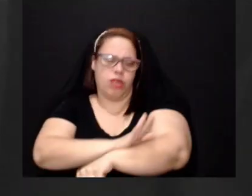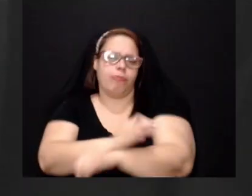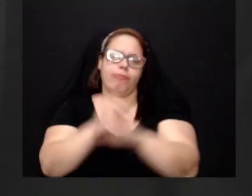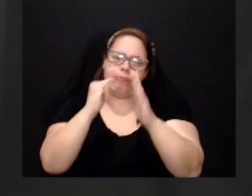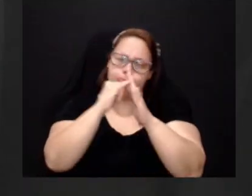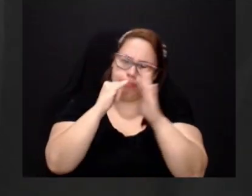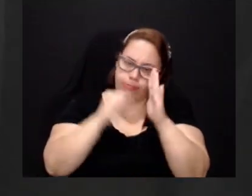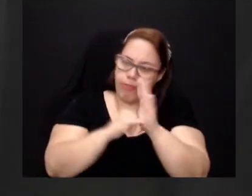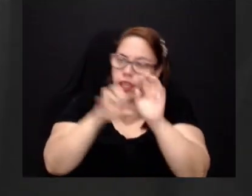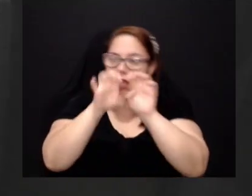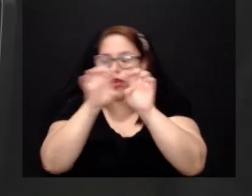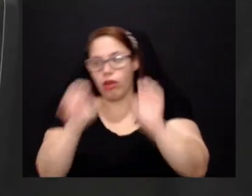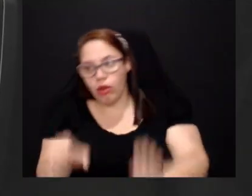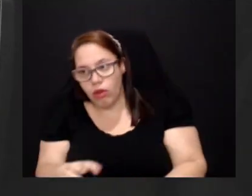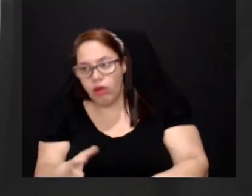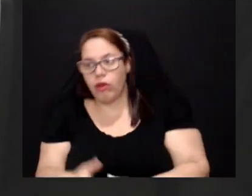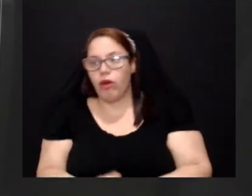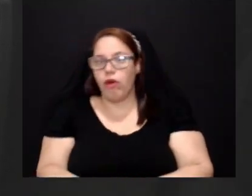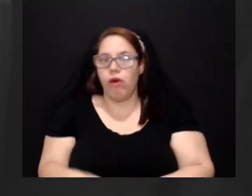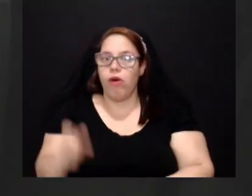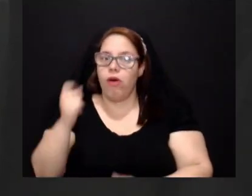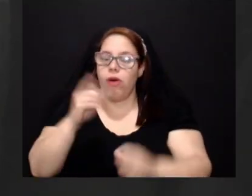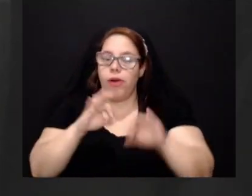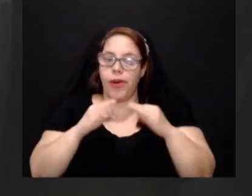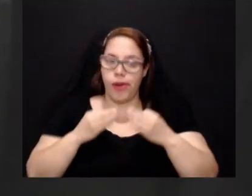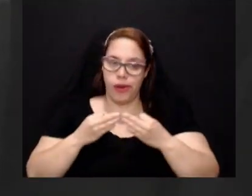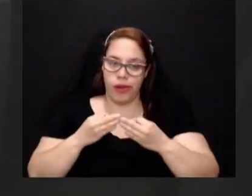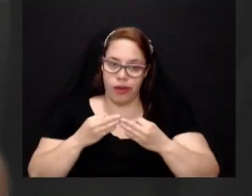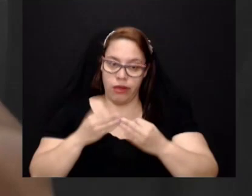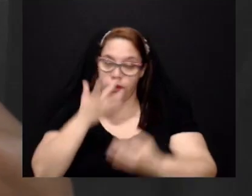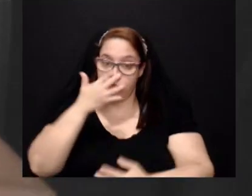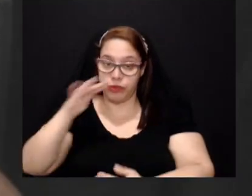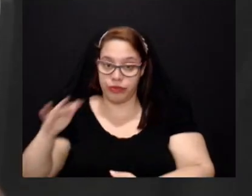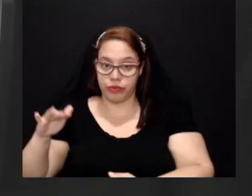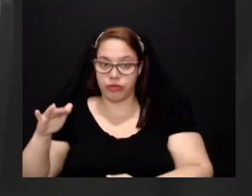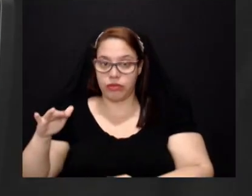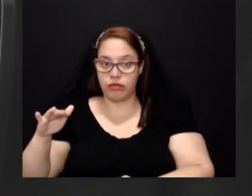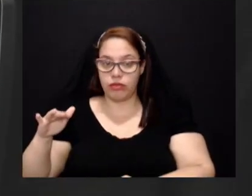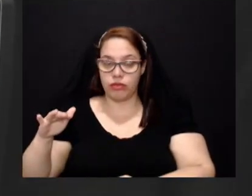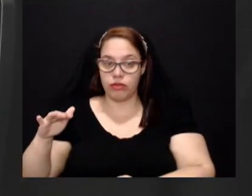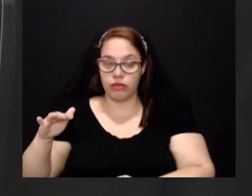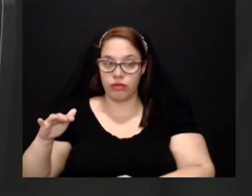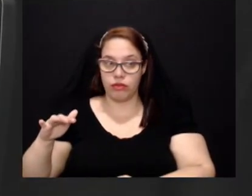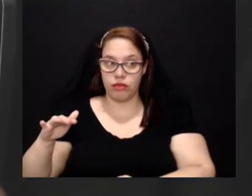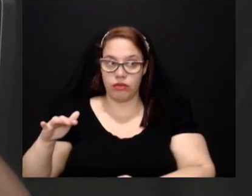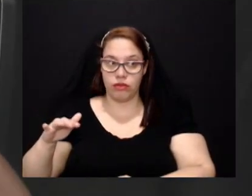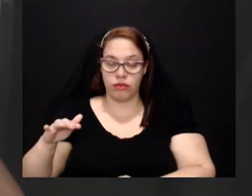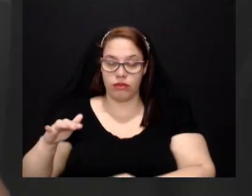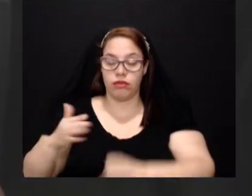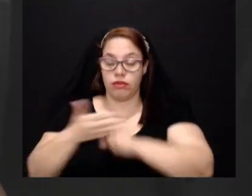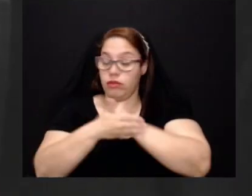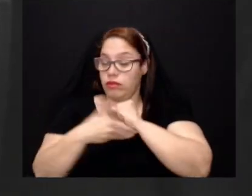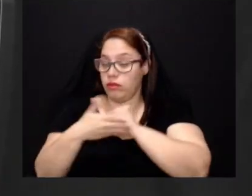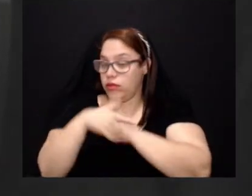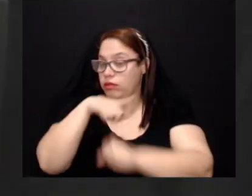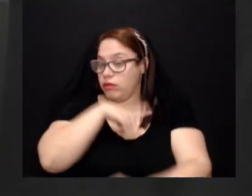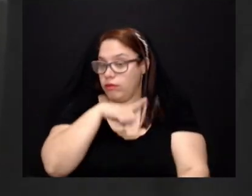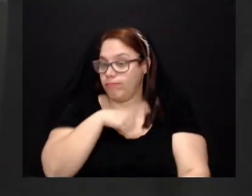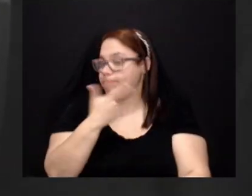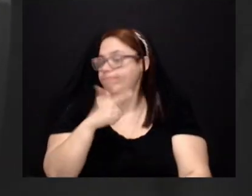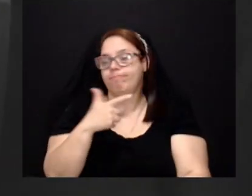racismo que parte de algumas famílias de crianças, a base que eu tive não me